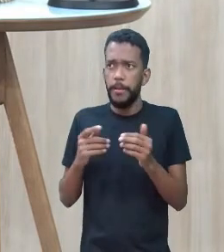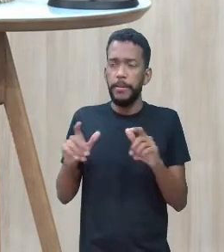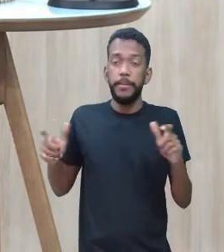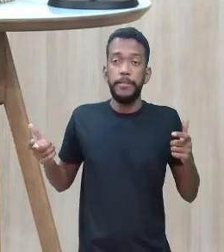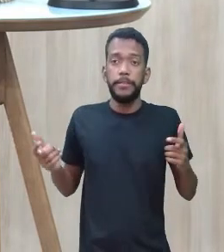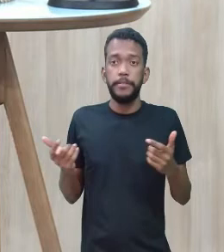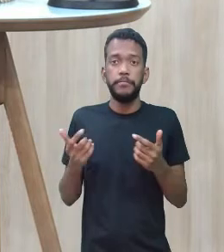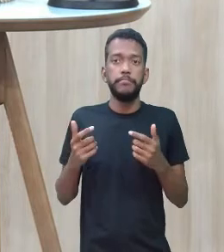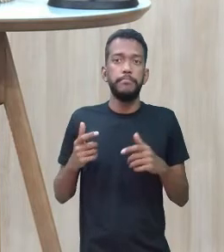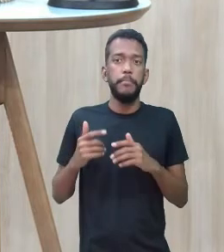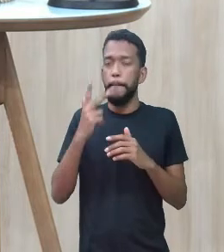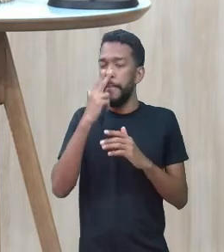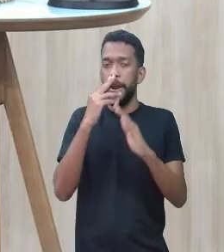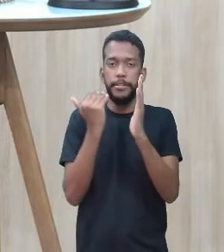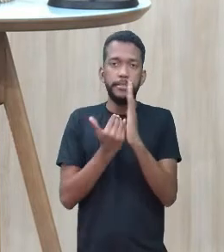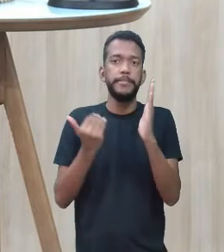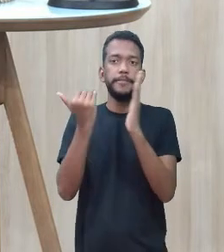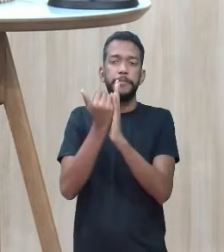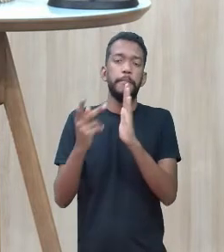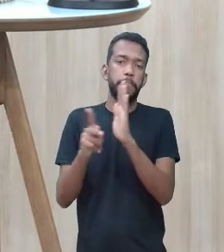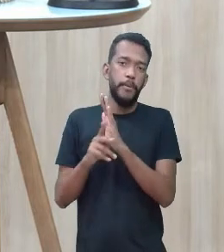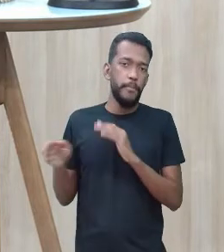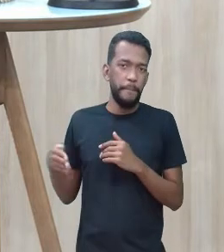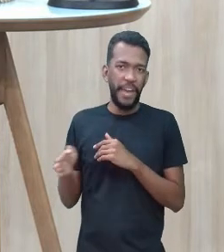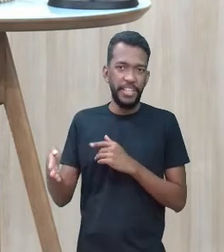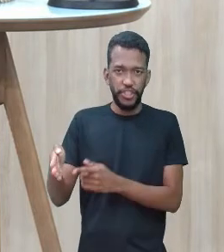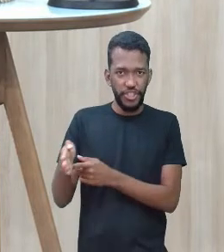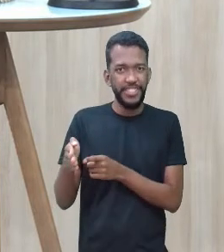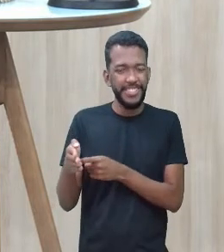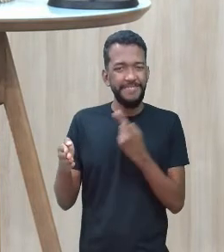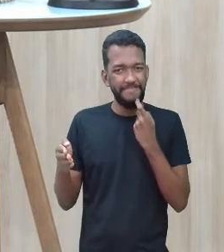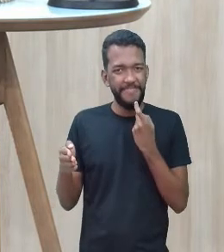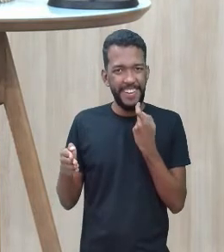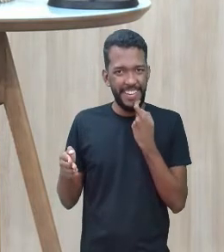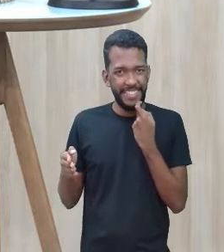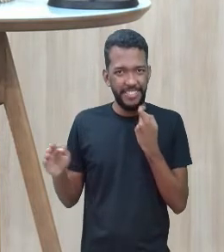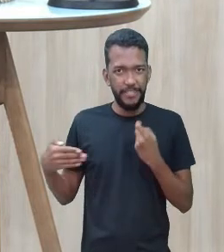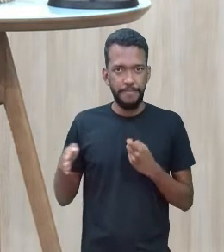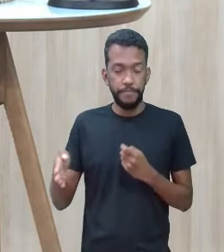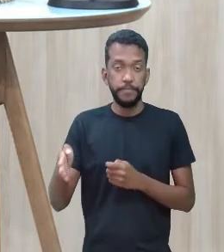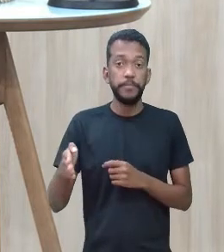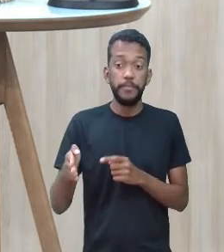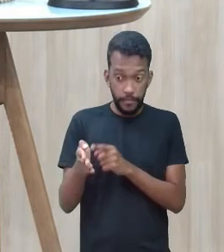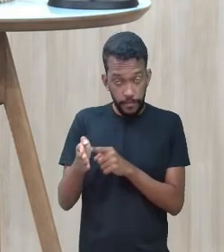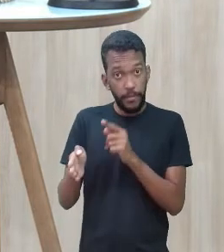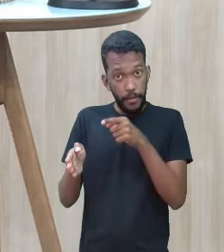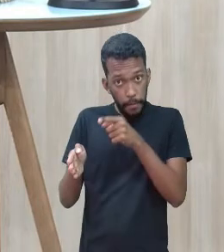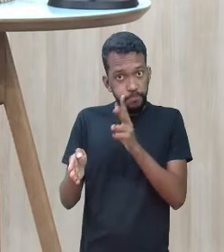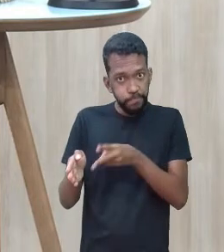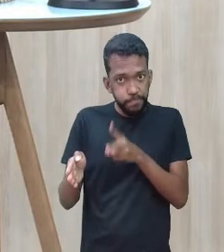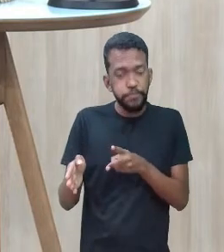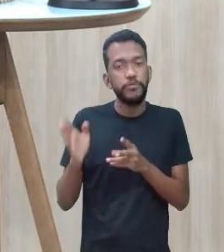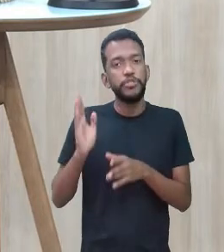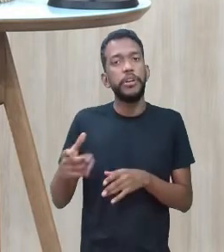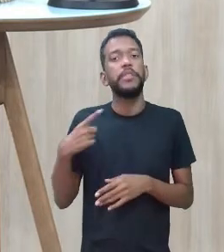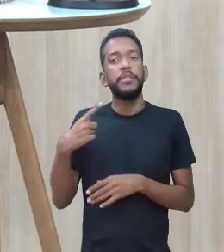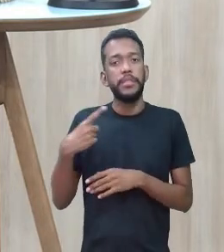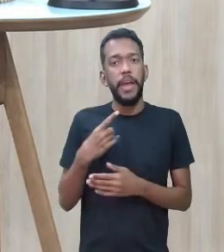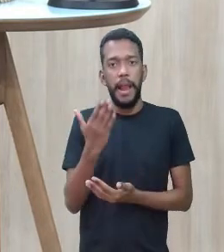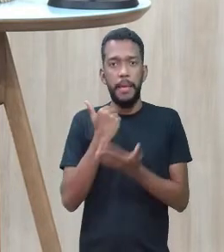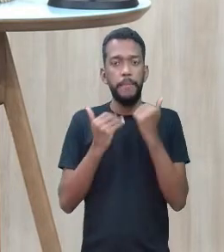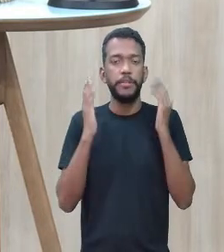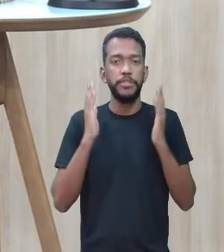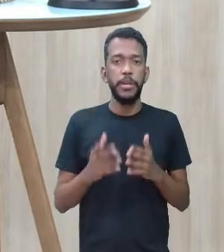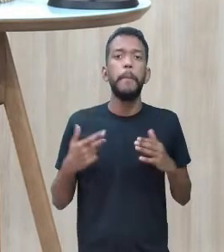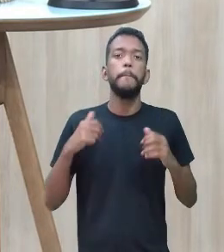ser... absorvido por eles. E o que vai acontecer? Aquela espécie que serviu de alimento para ele poderá